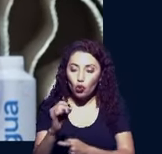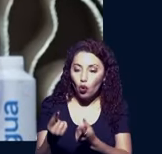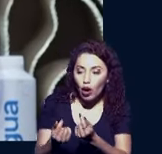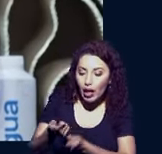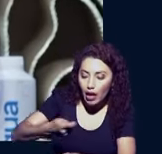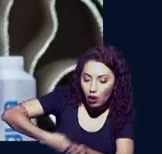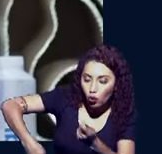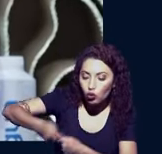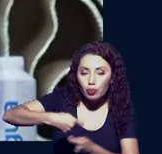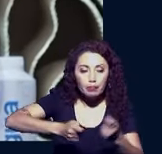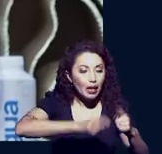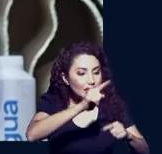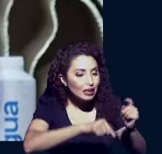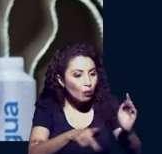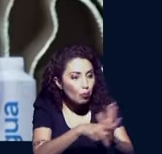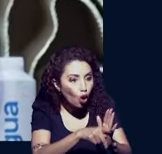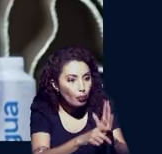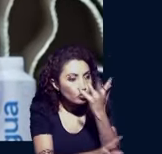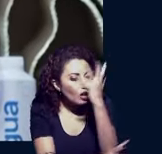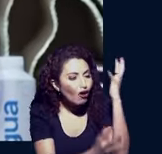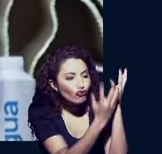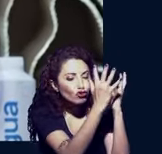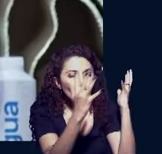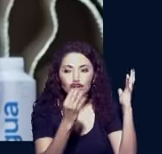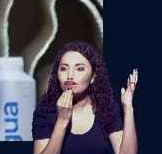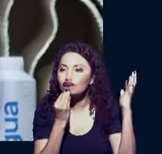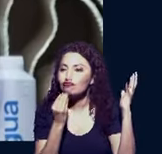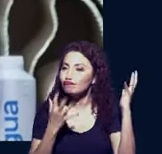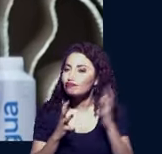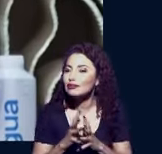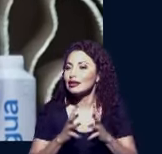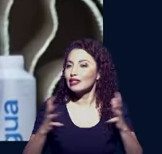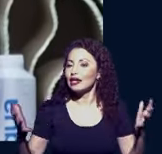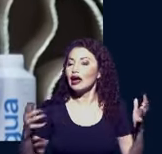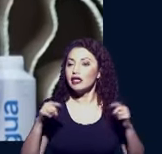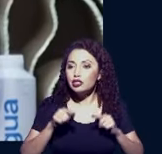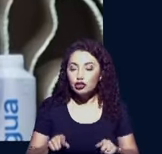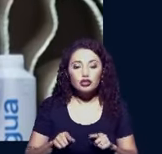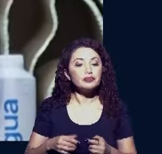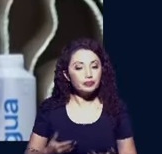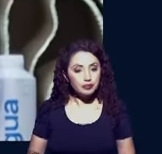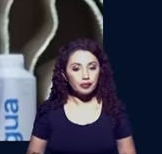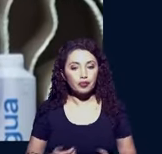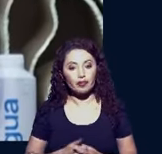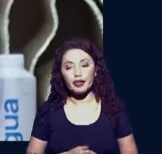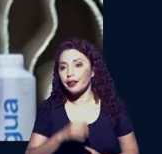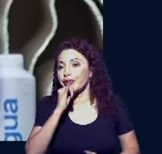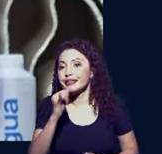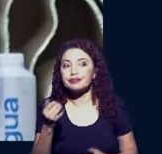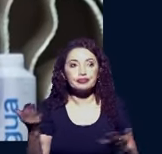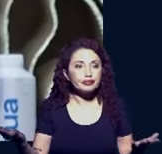que tem uma oportunidade enorme e demandas enormes sejam para Ah um açaí para um